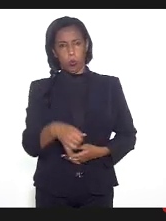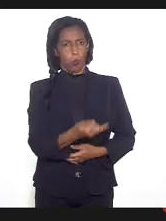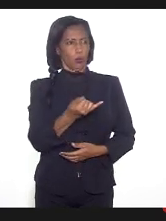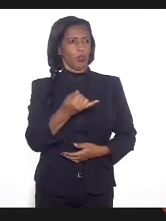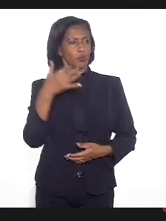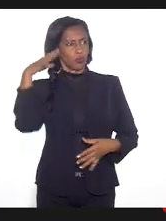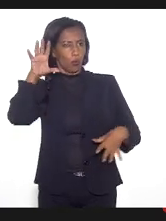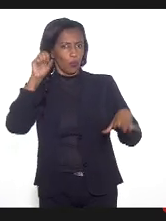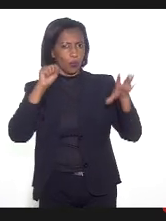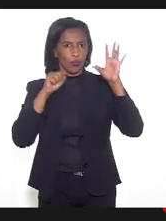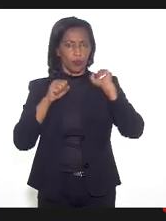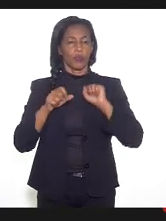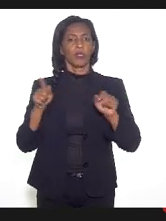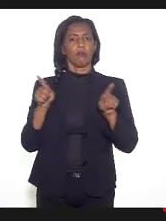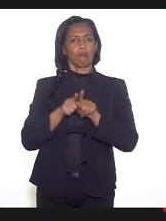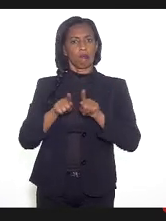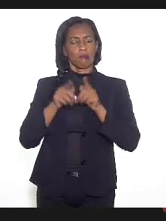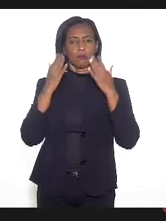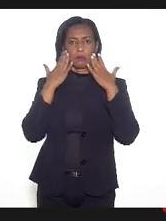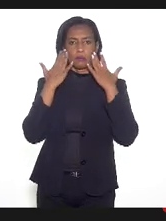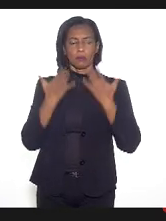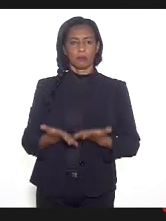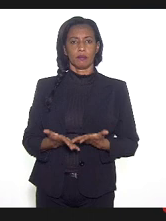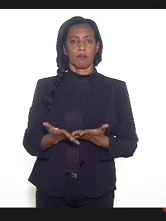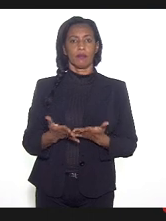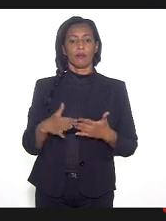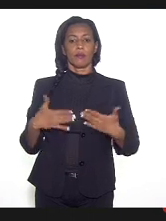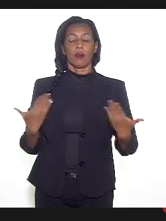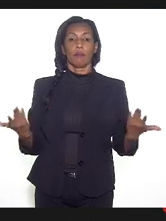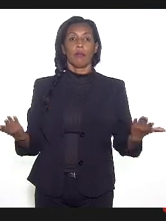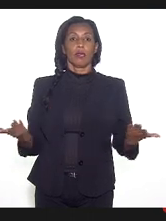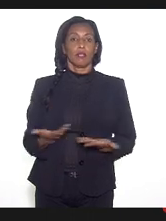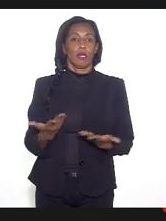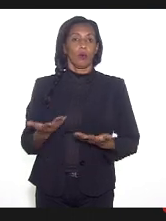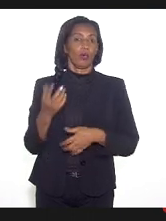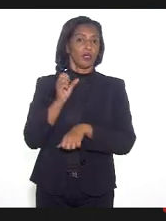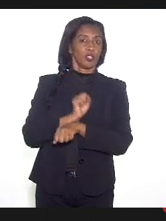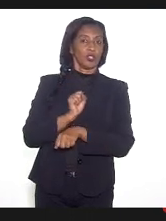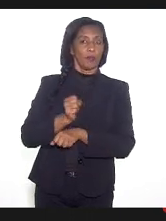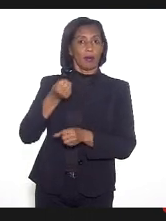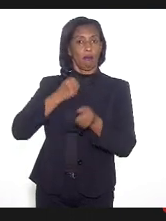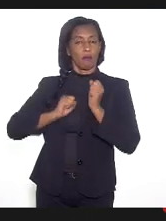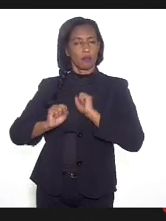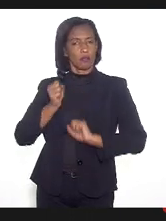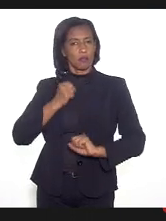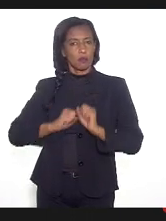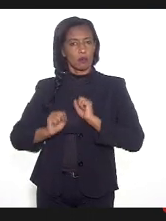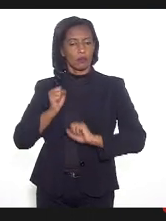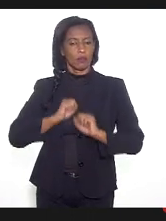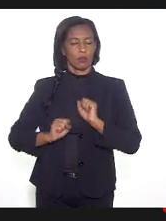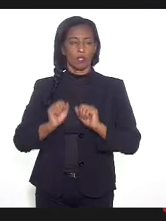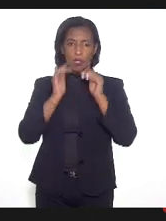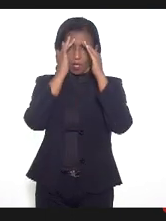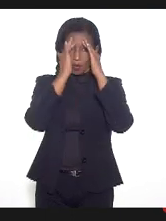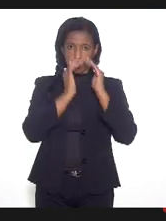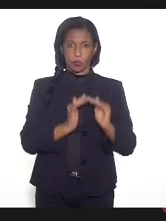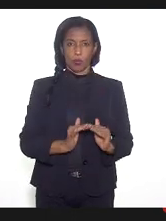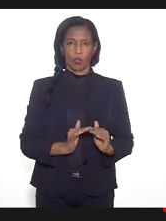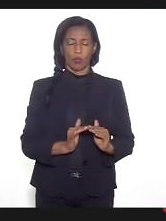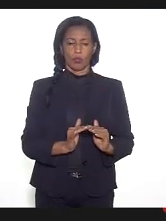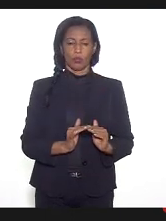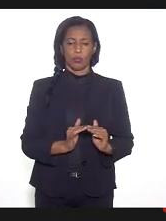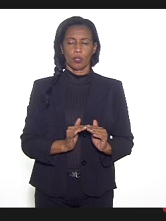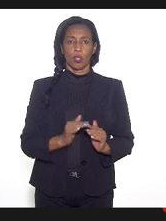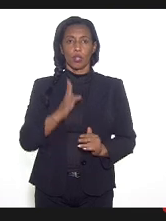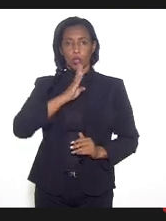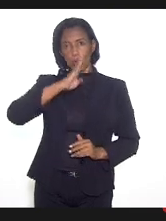ouvir e também poder se manifestar, mas a gente aguarda de forma ansiosa, né, e respeitosa que o Corpo